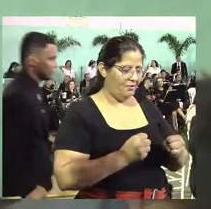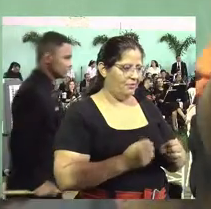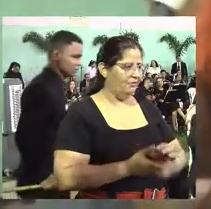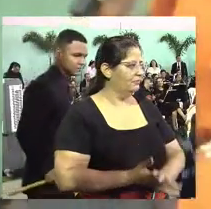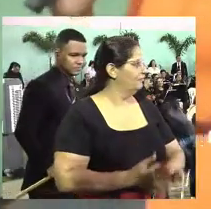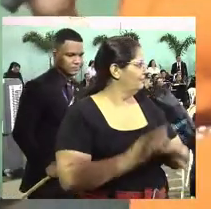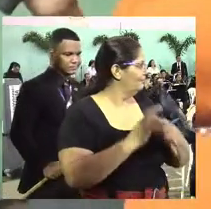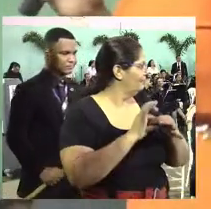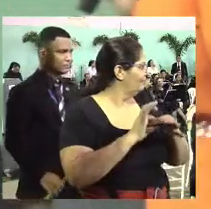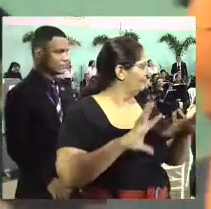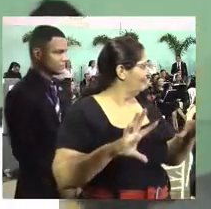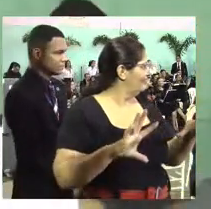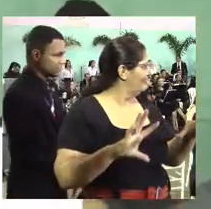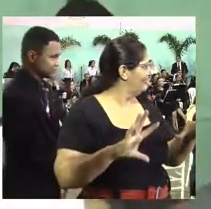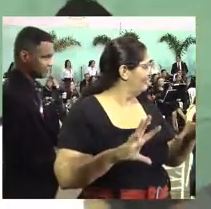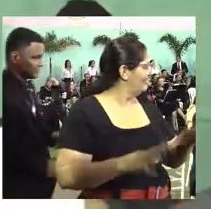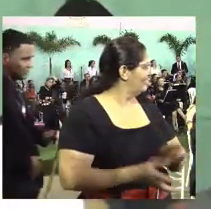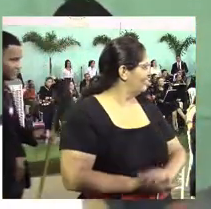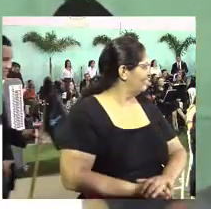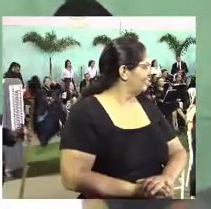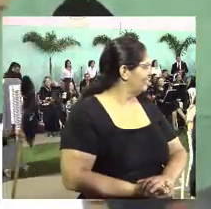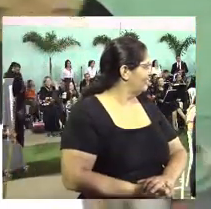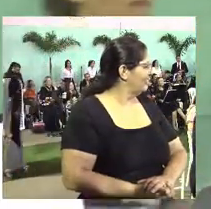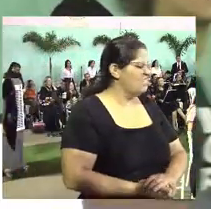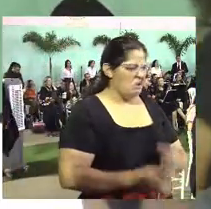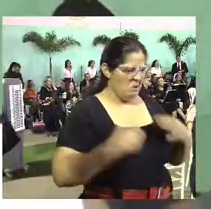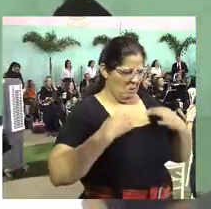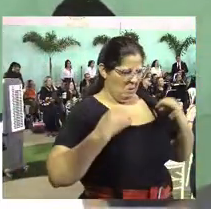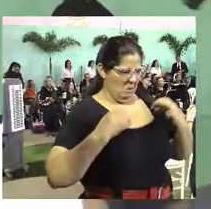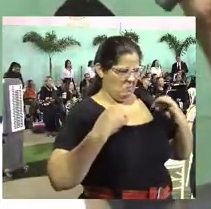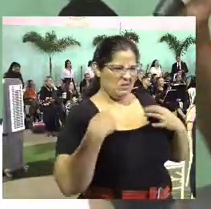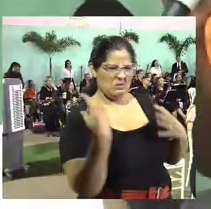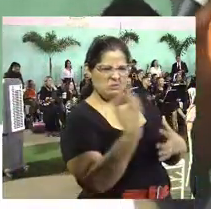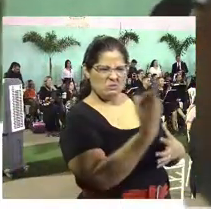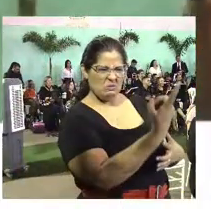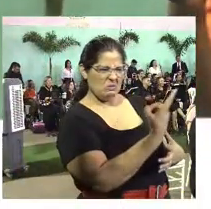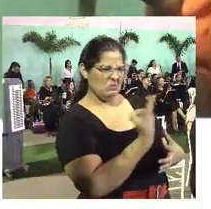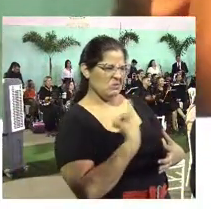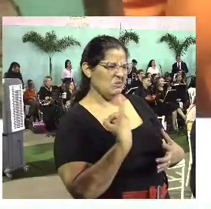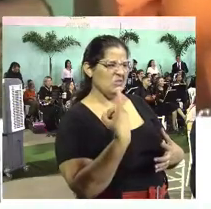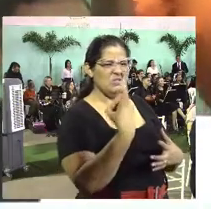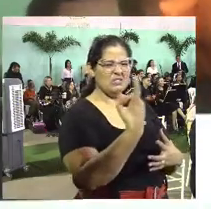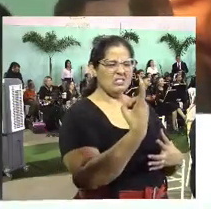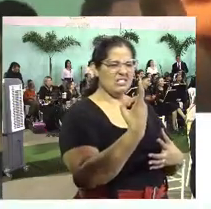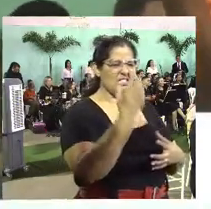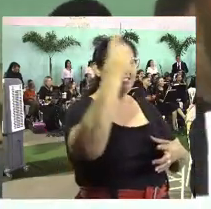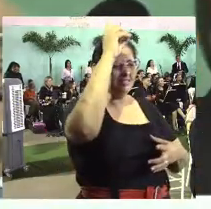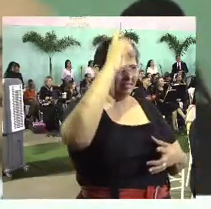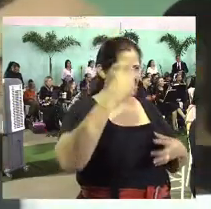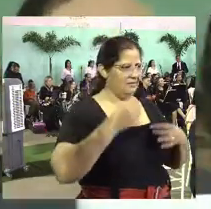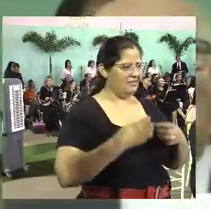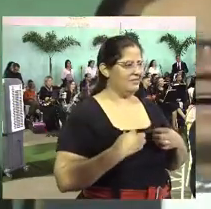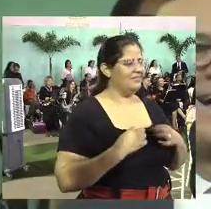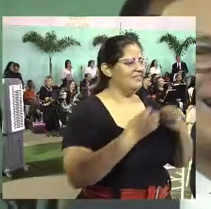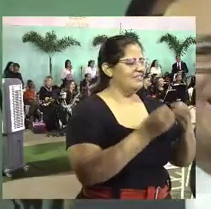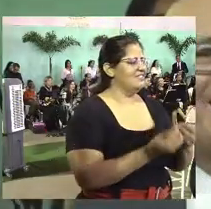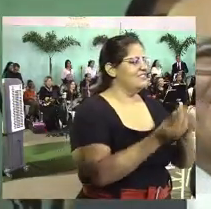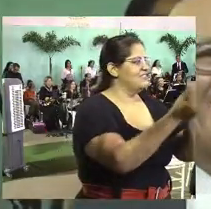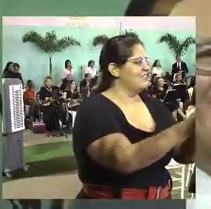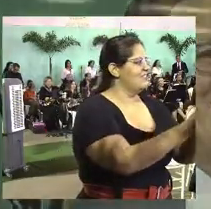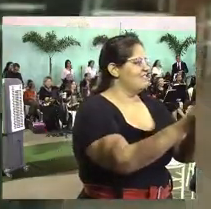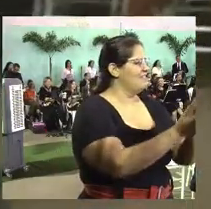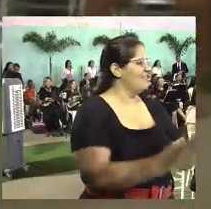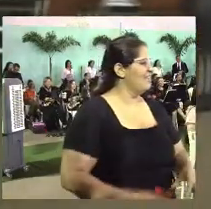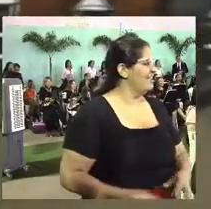as minhas roupas todas patrocinadas Deus é bom hein tem uma loja também gente a loja